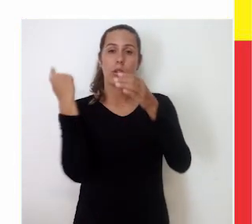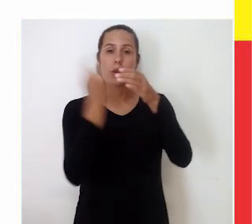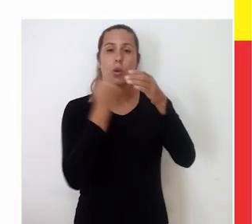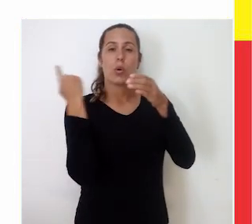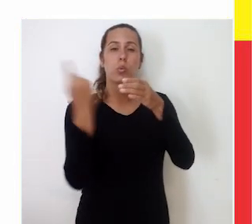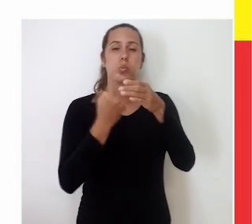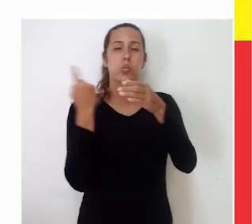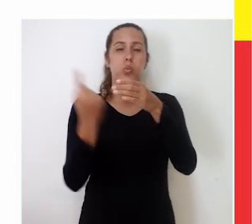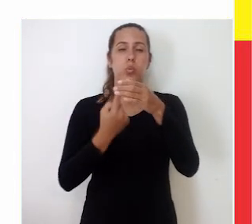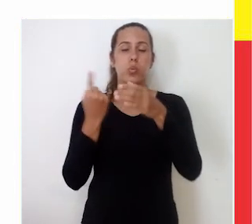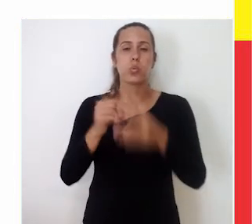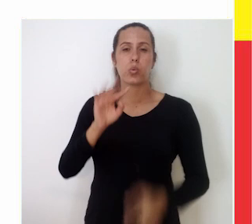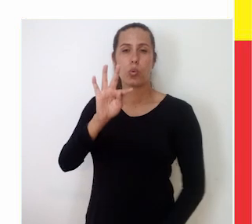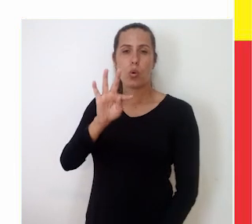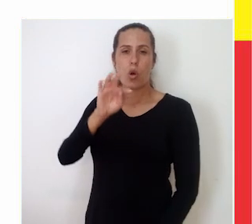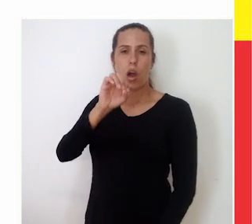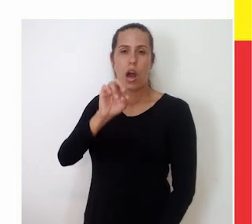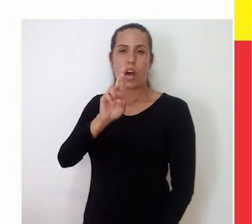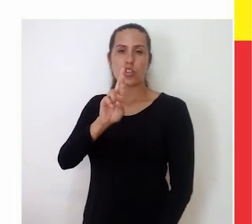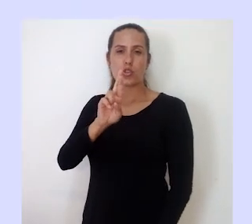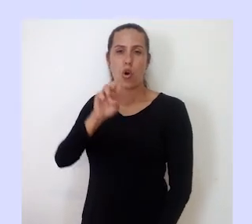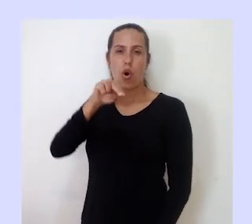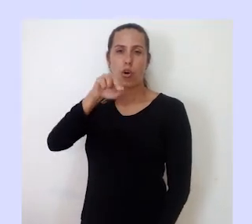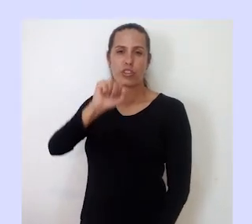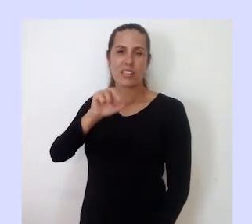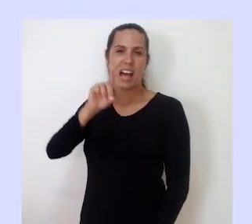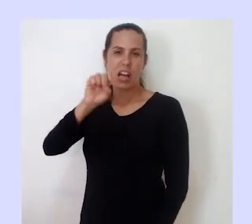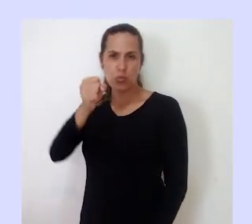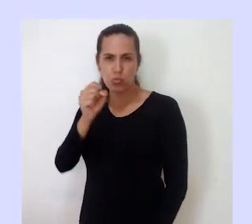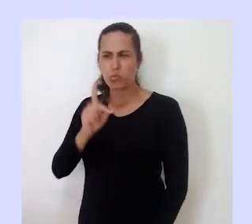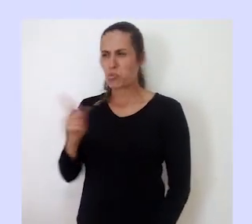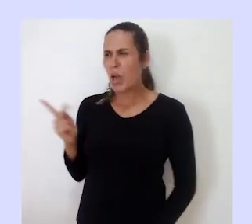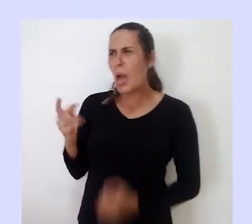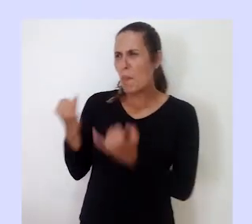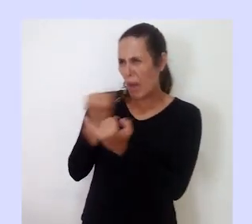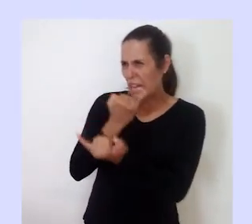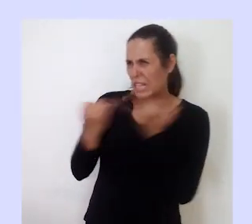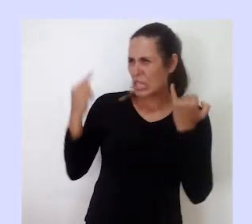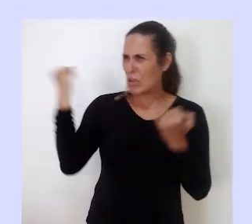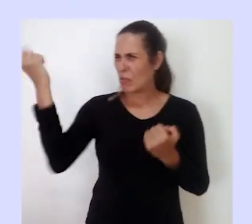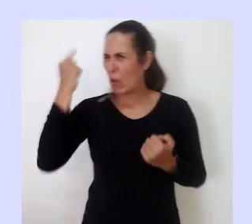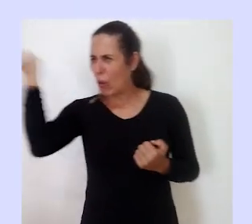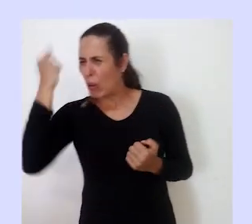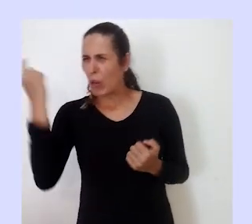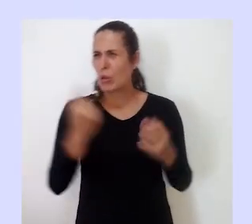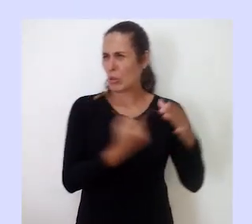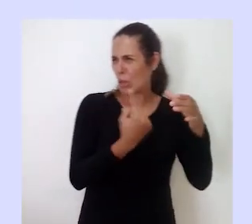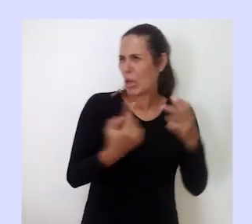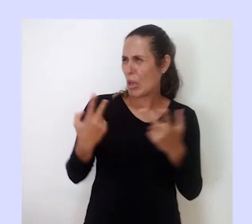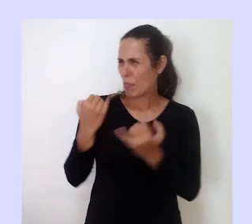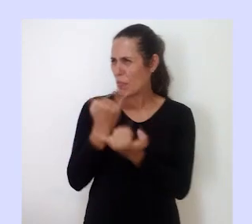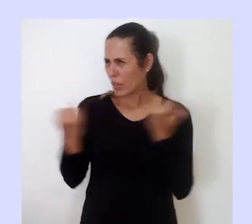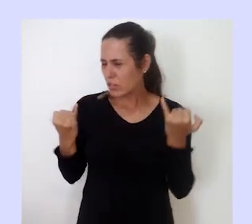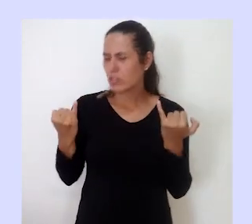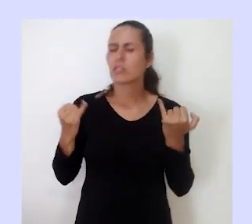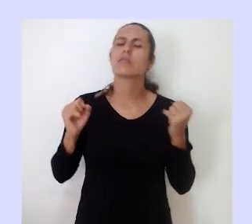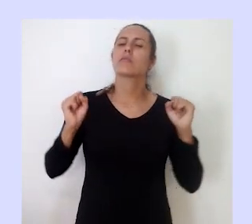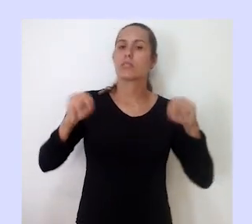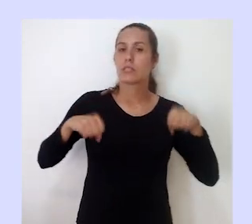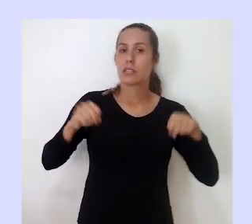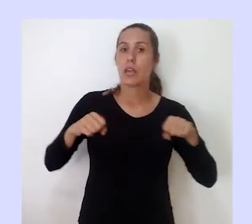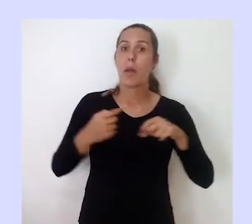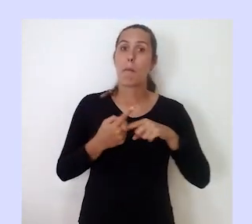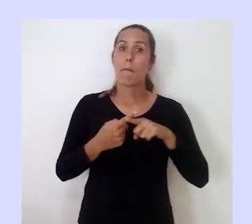tornados. São parecidos? São. Mas tornado, ele não vai ser